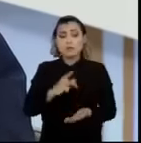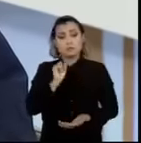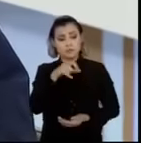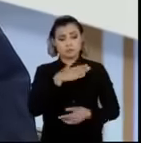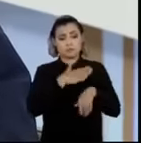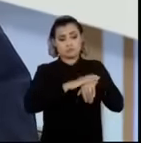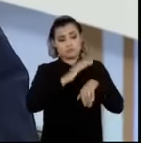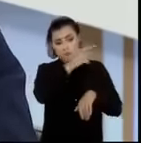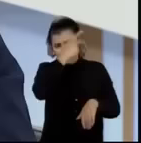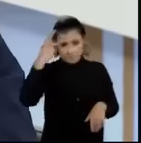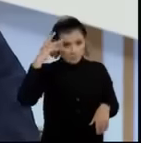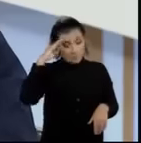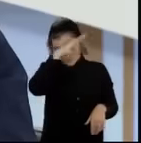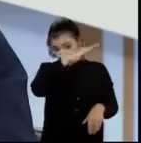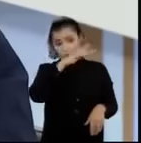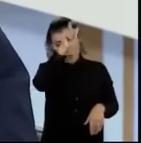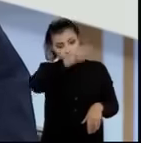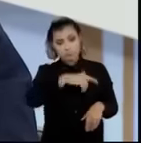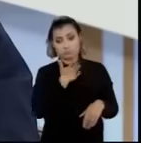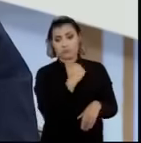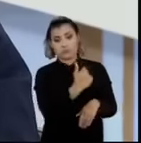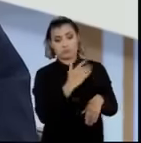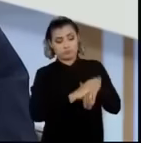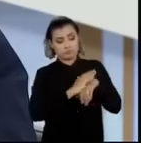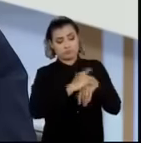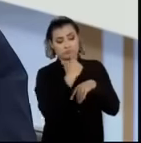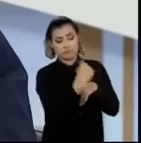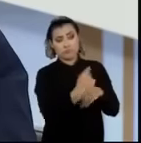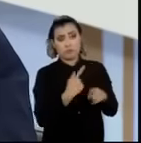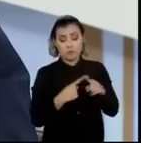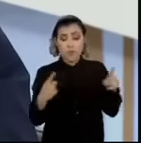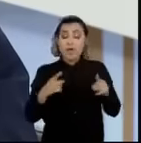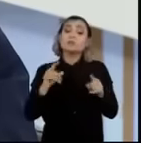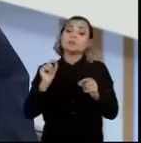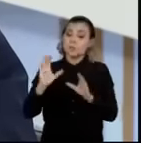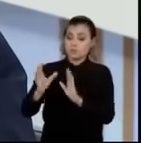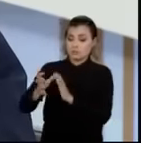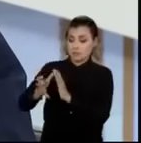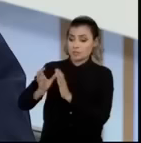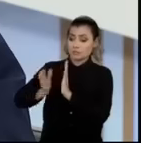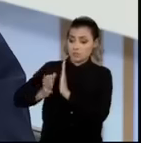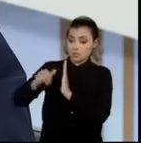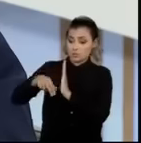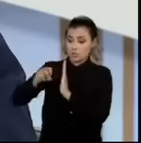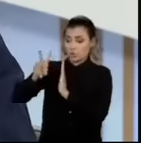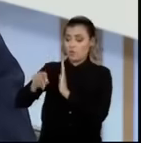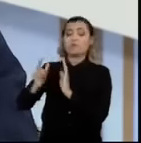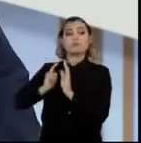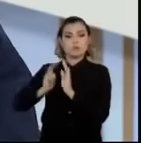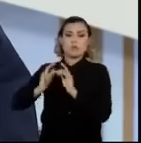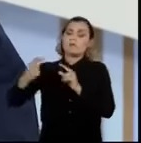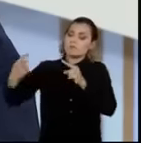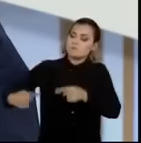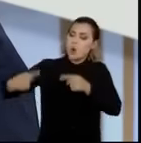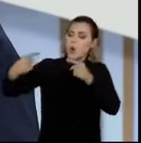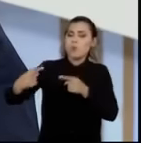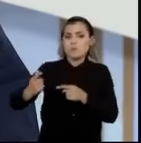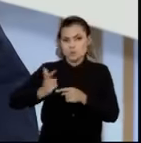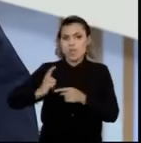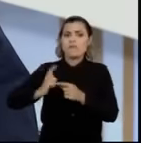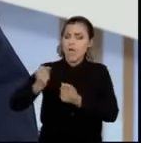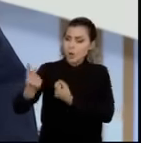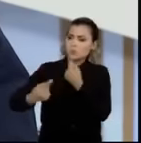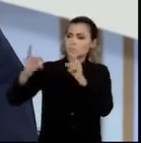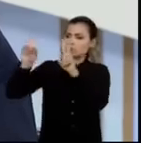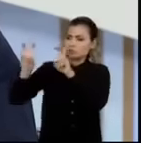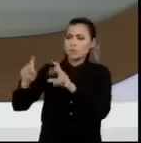há um grupo grande também no Novo que tem reconhecido que nós temos feito enfrentamentos importantes, temos colocado questões em